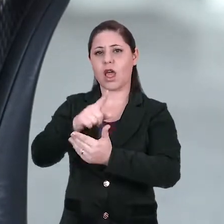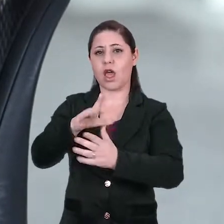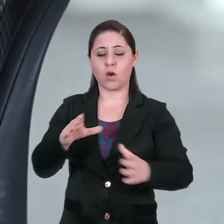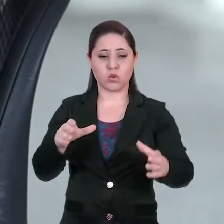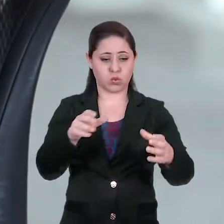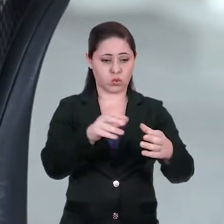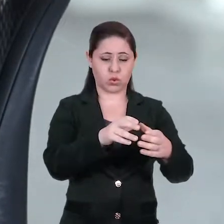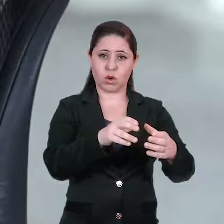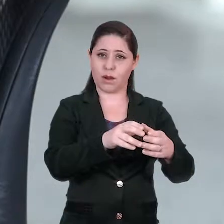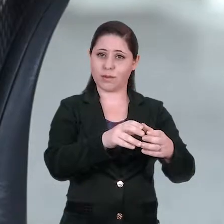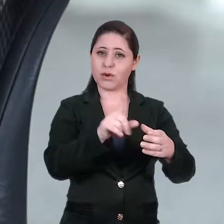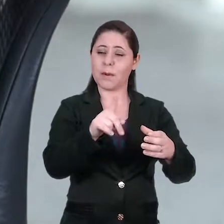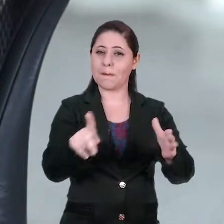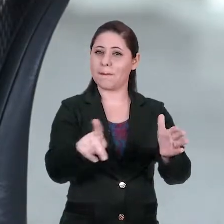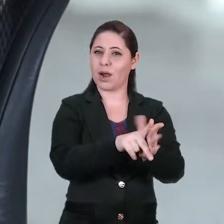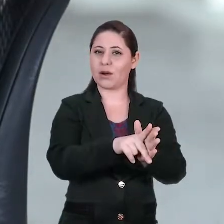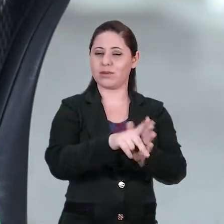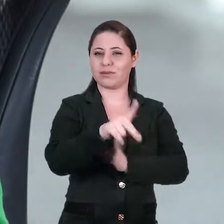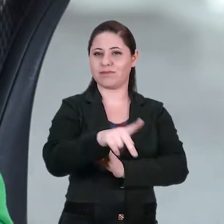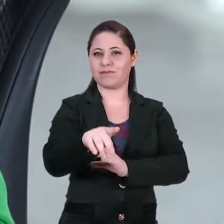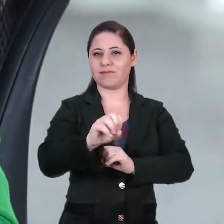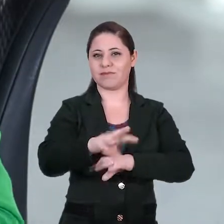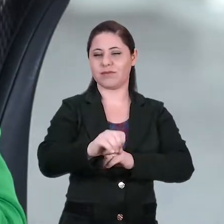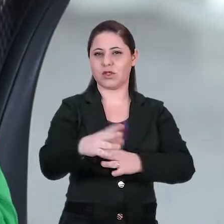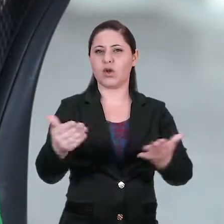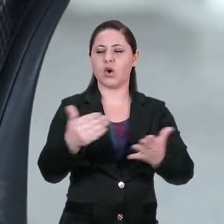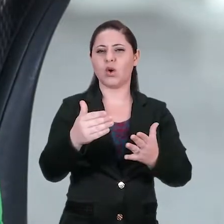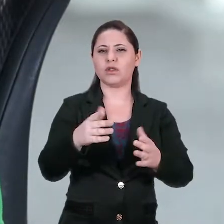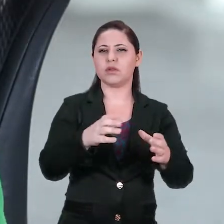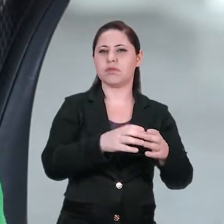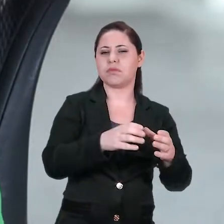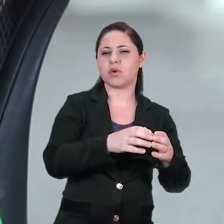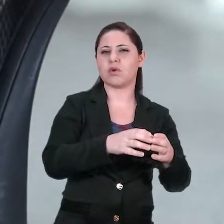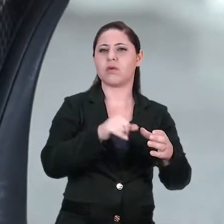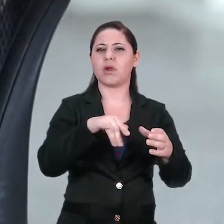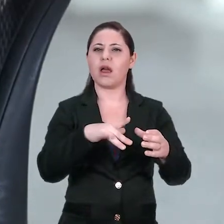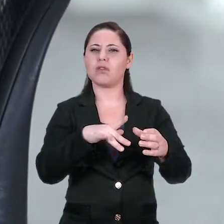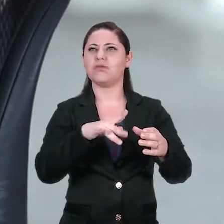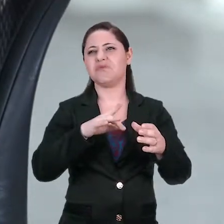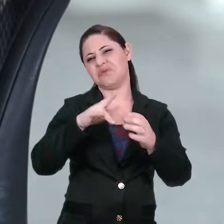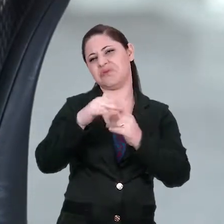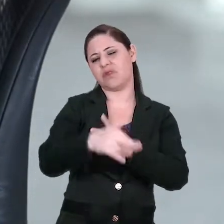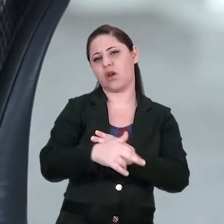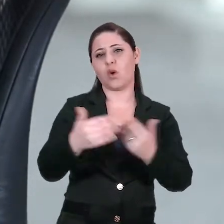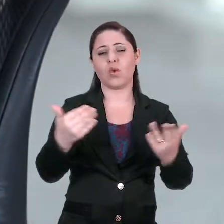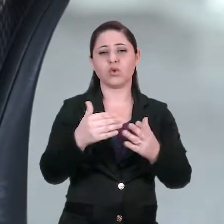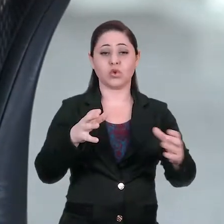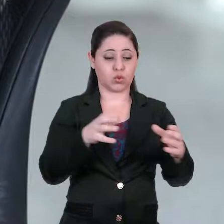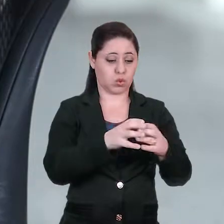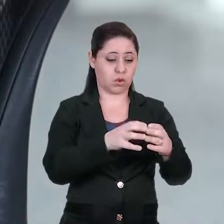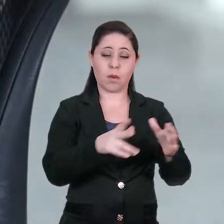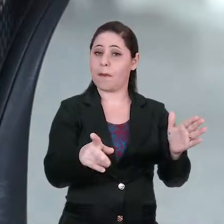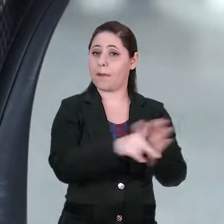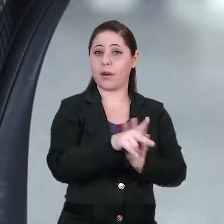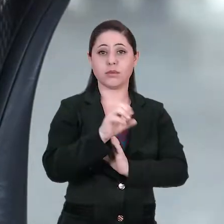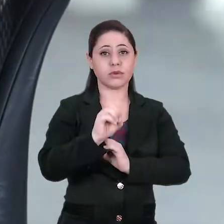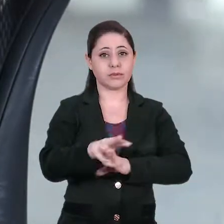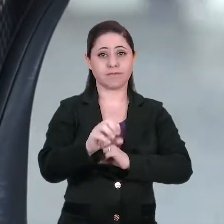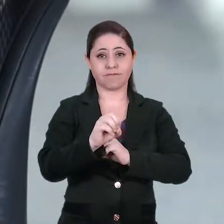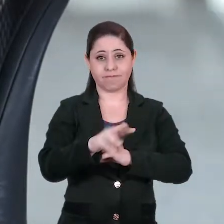que nós fizemos de educadores. Hoje tem a bancada da bala, bancada disso, bancada daquilo. Naquela época nós formamos uma bancada de